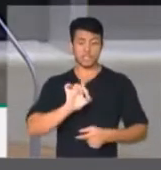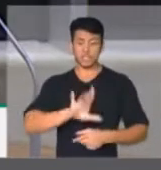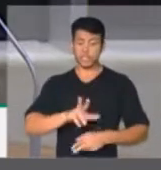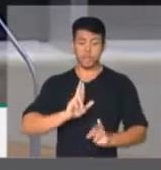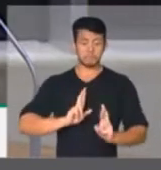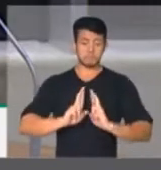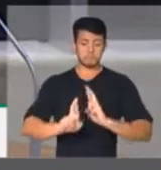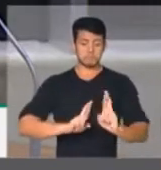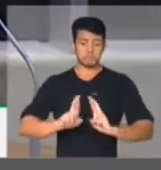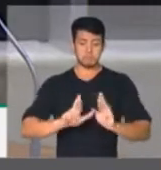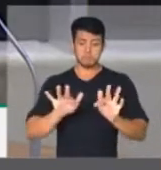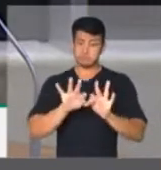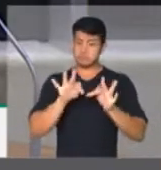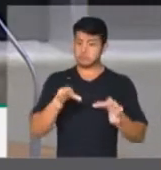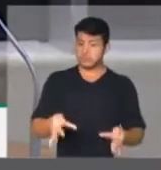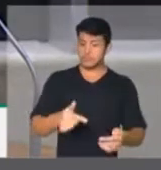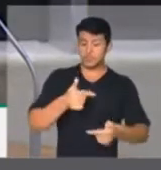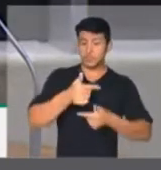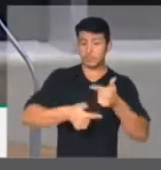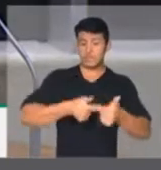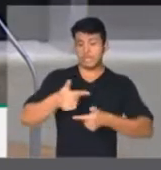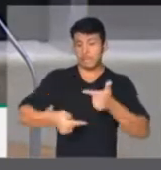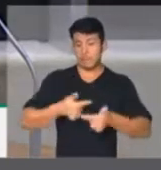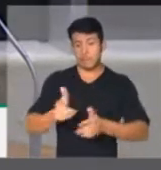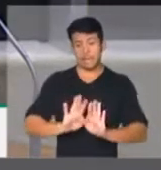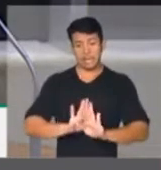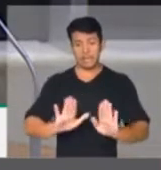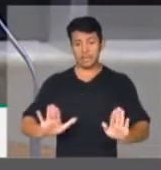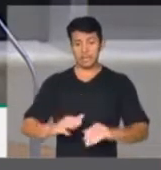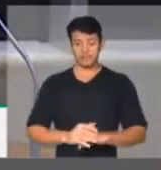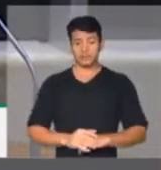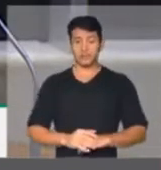relação trabalhador e empregador, o que